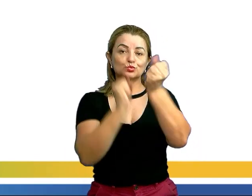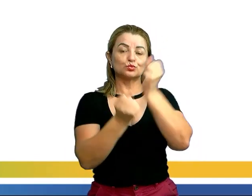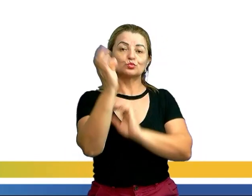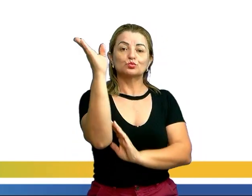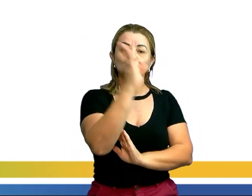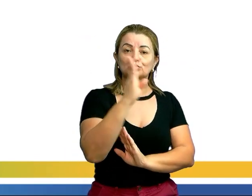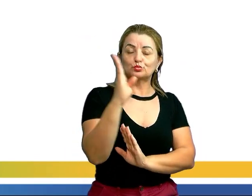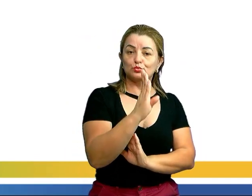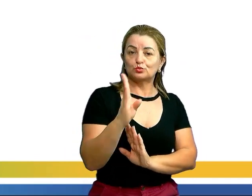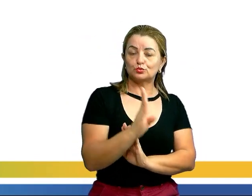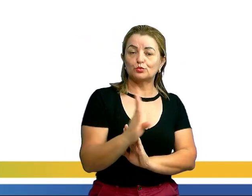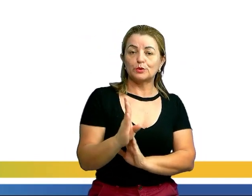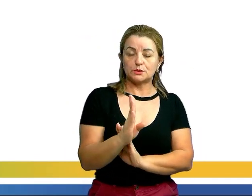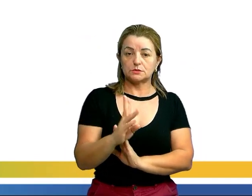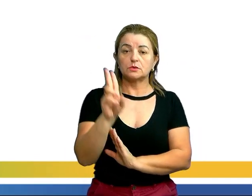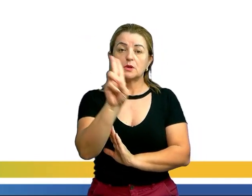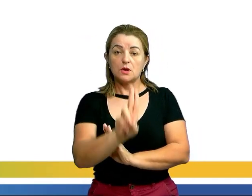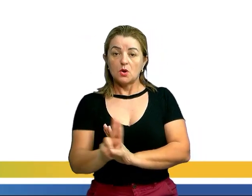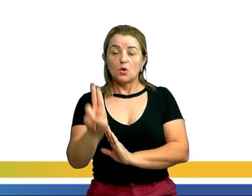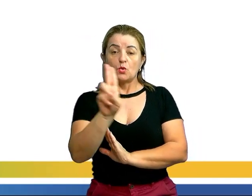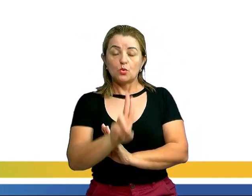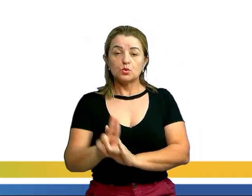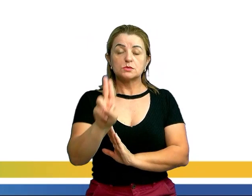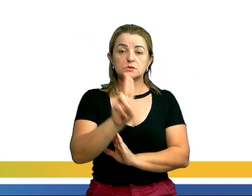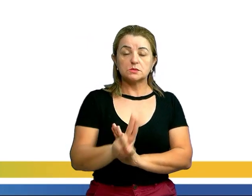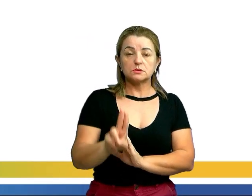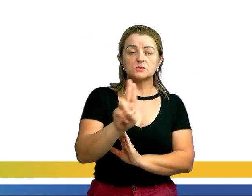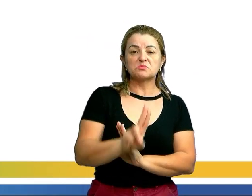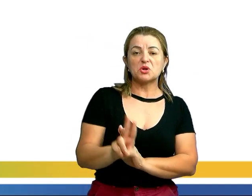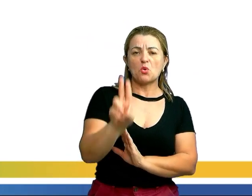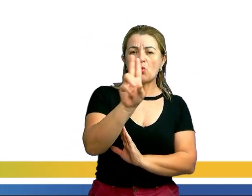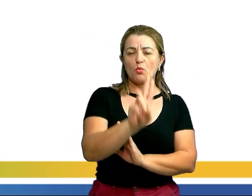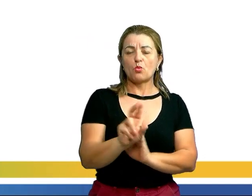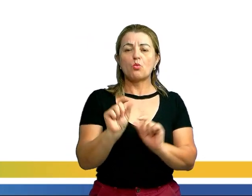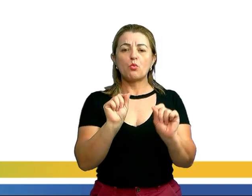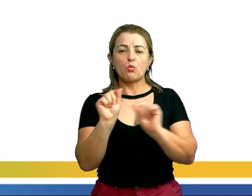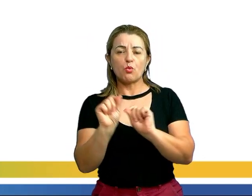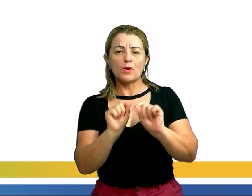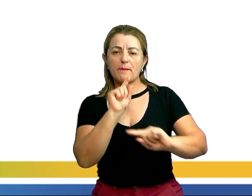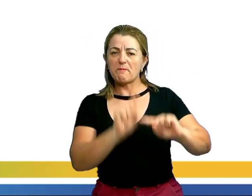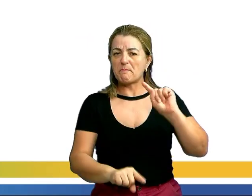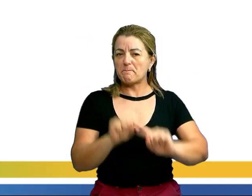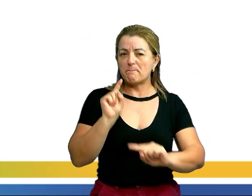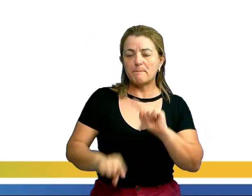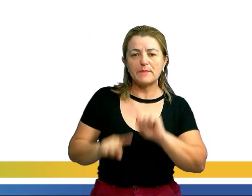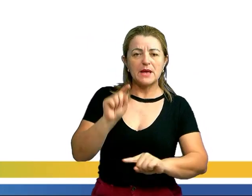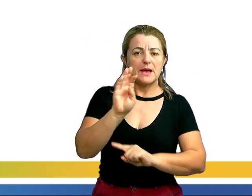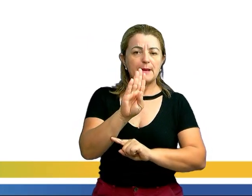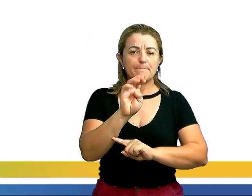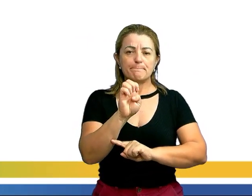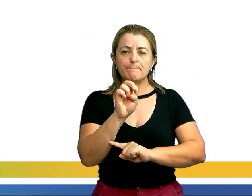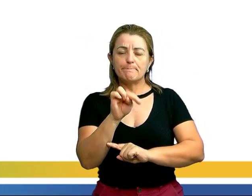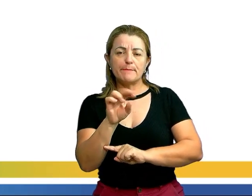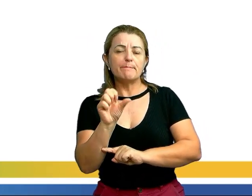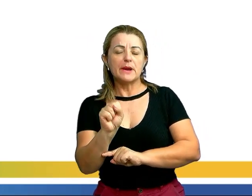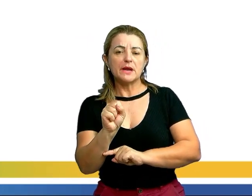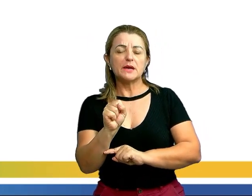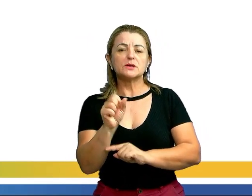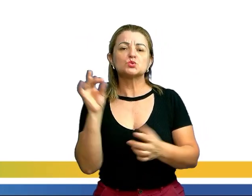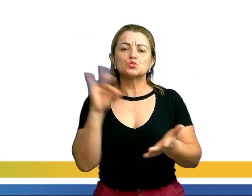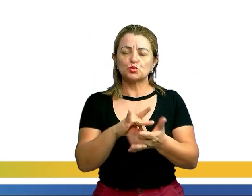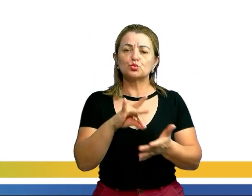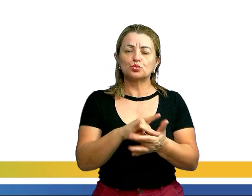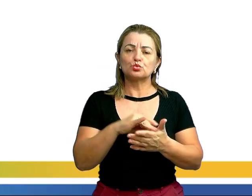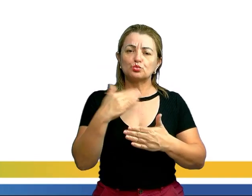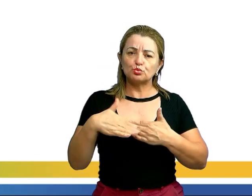Brasil através de bens de consumos duráveis e não duráveis, né? Então,